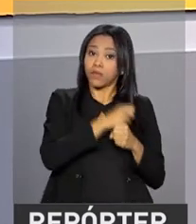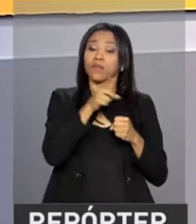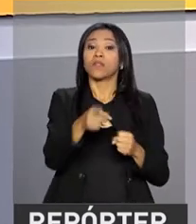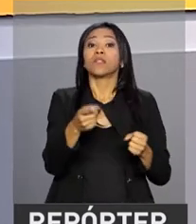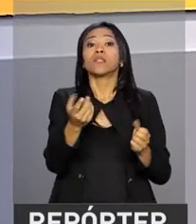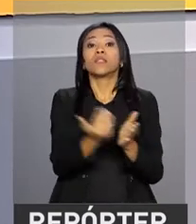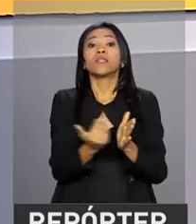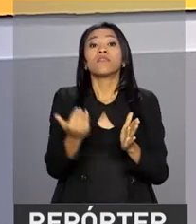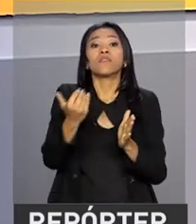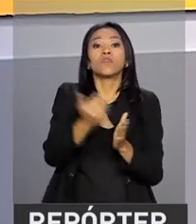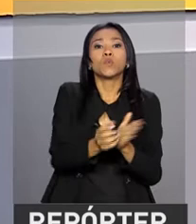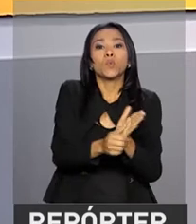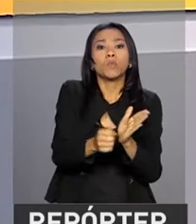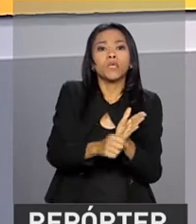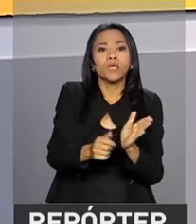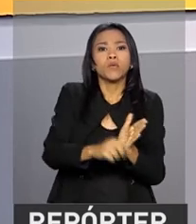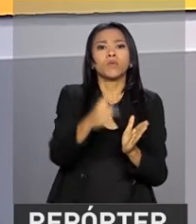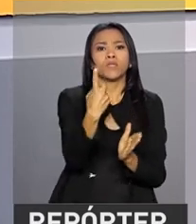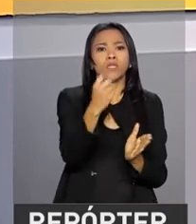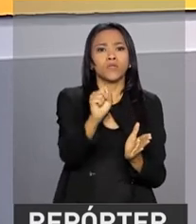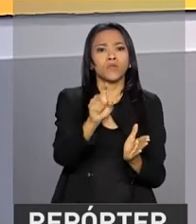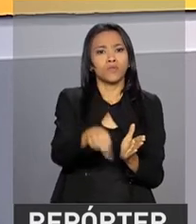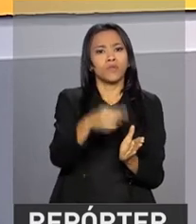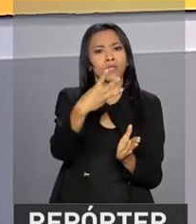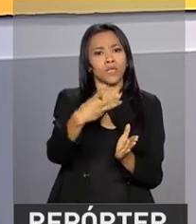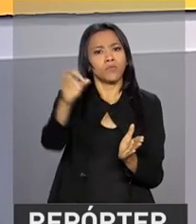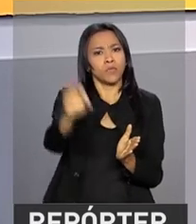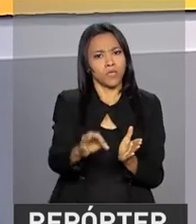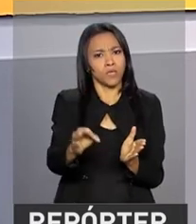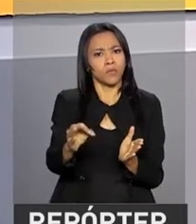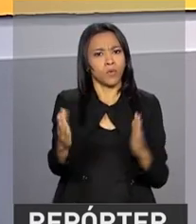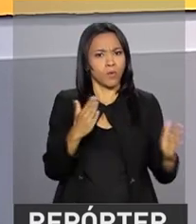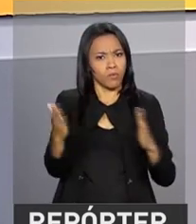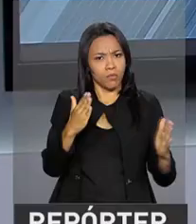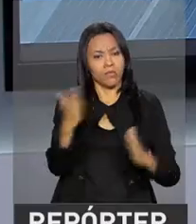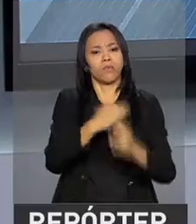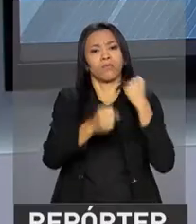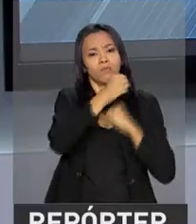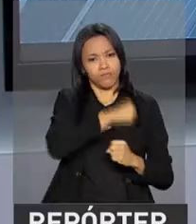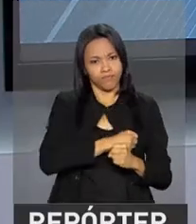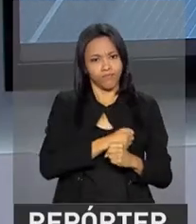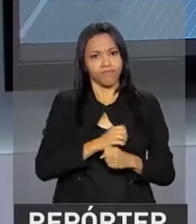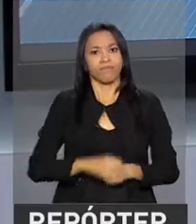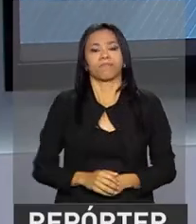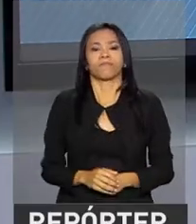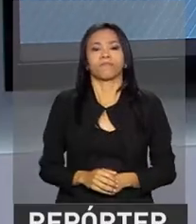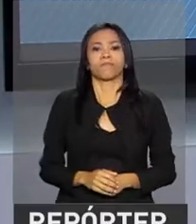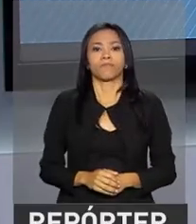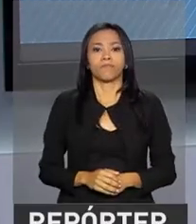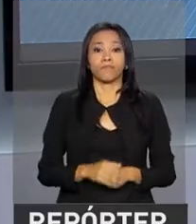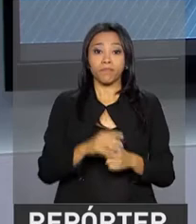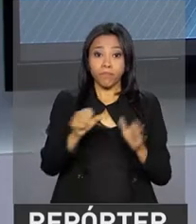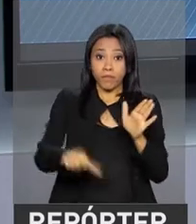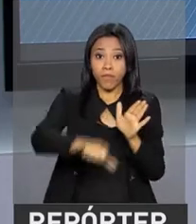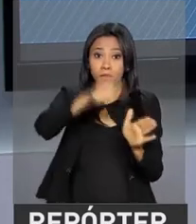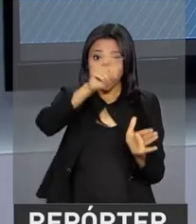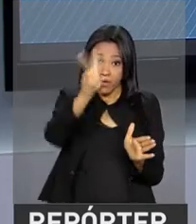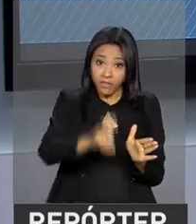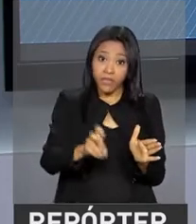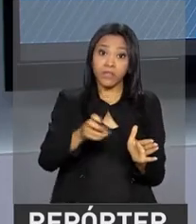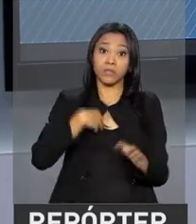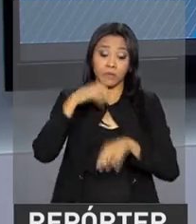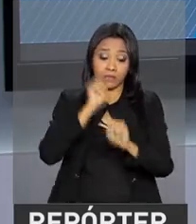de 18,3% em relação à produção anterior. Pela primeira vez, a